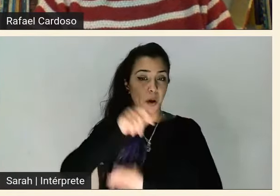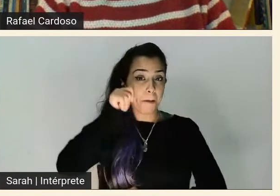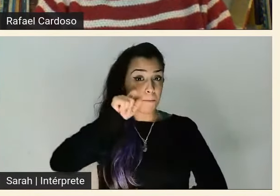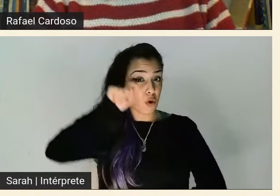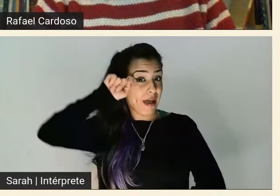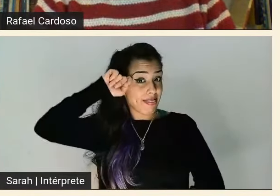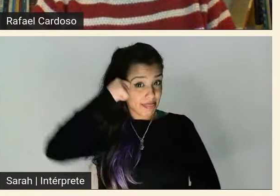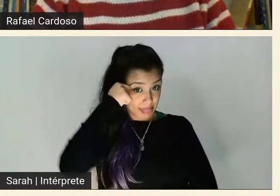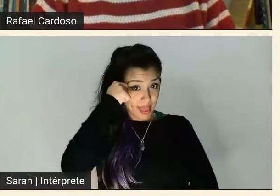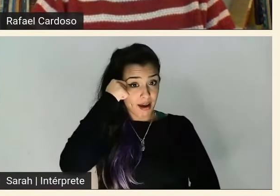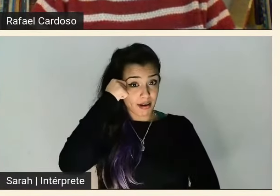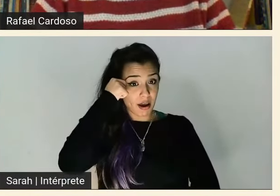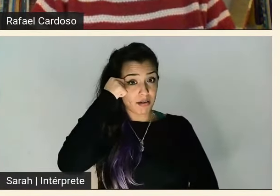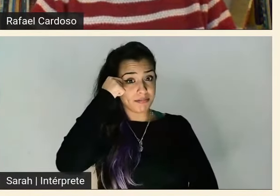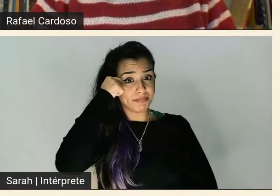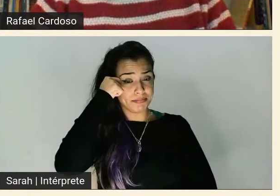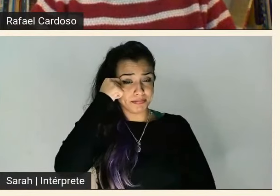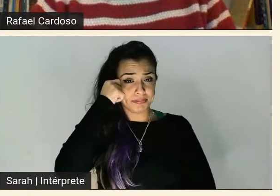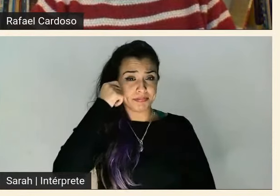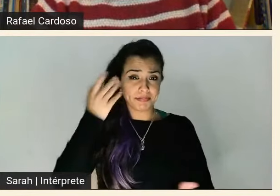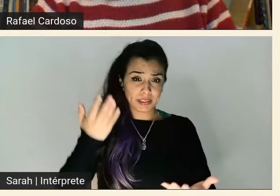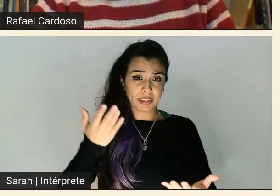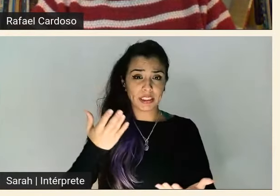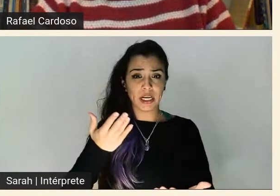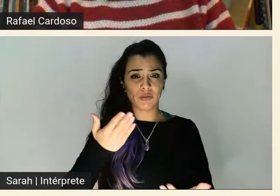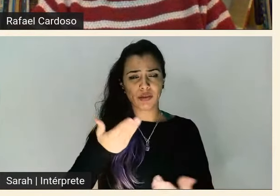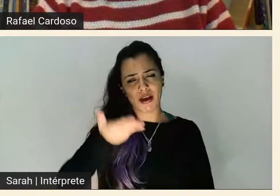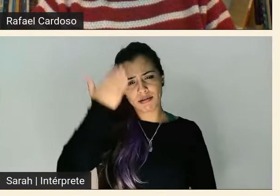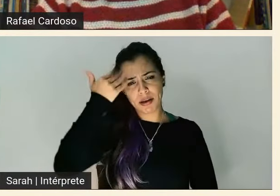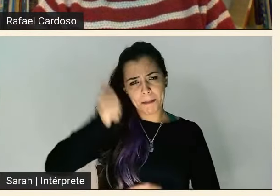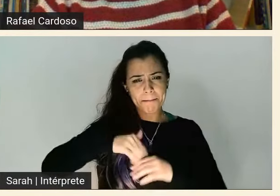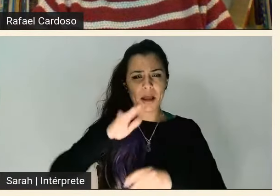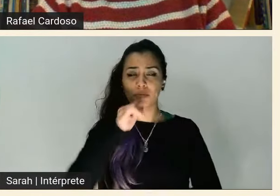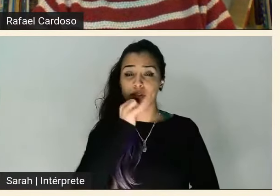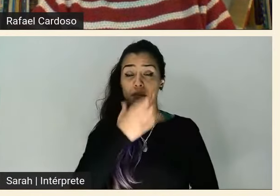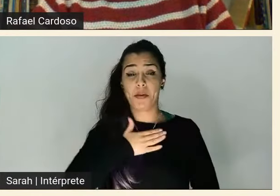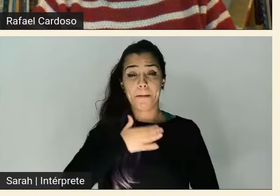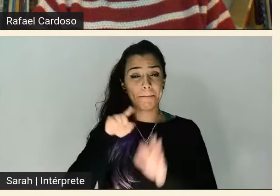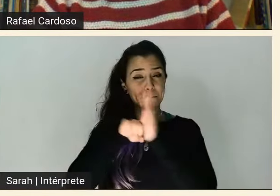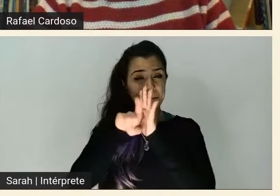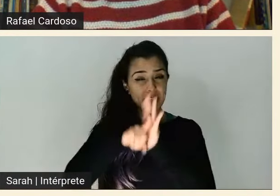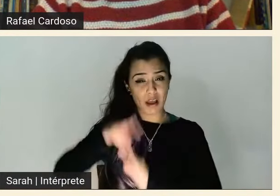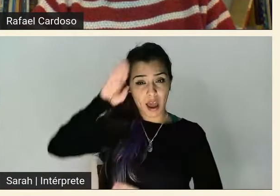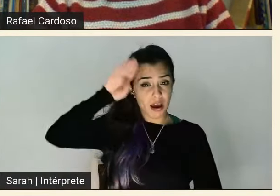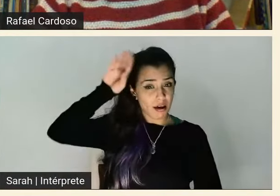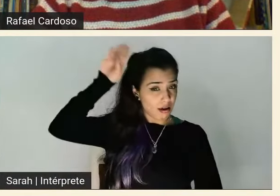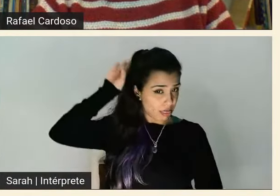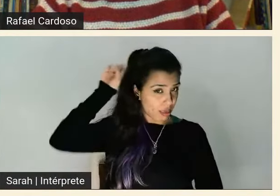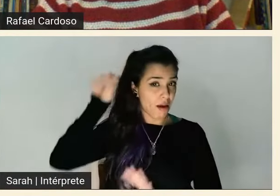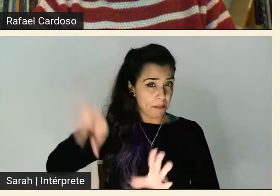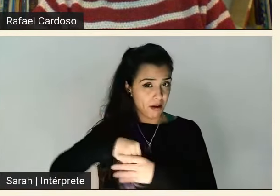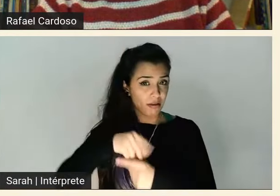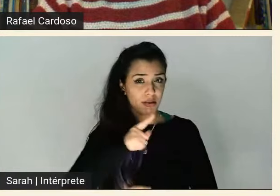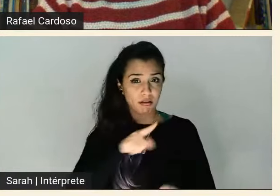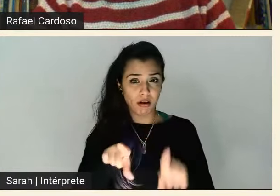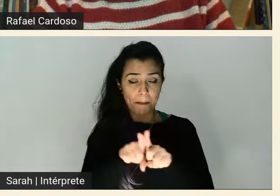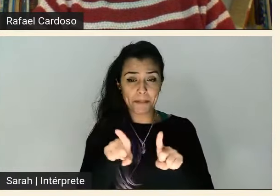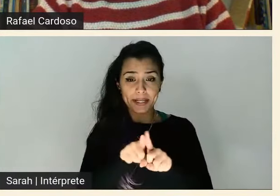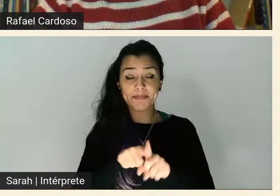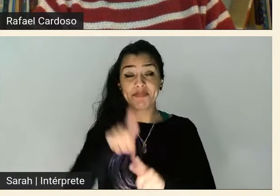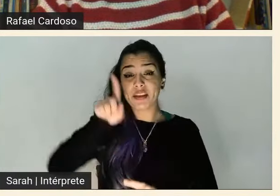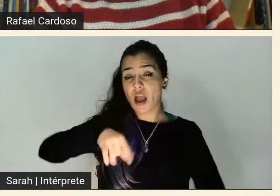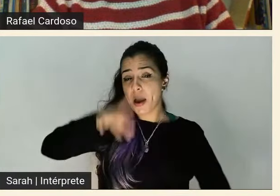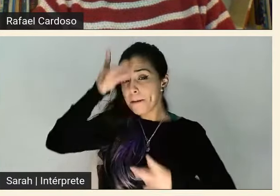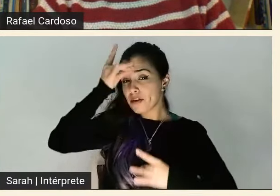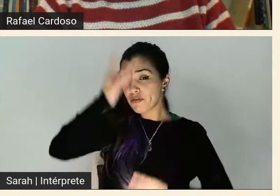onde eu tenho me debruçado mais nas minhas pesquisas acadêmicas, inclusive, que é justamente a performance, para